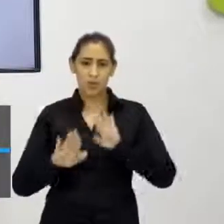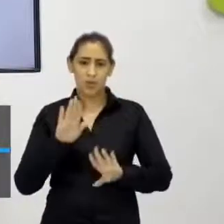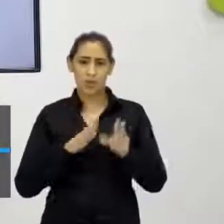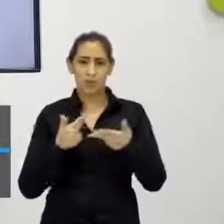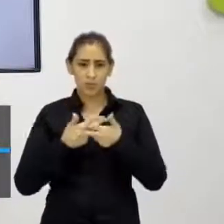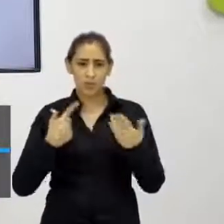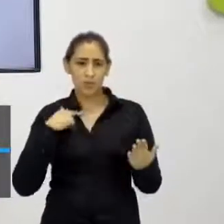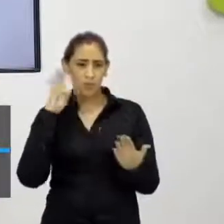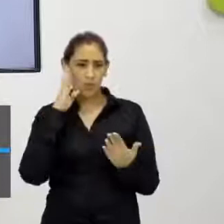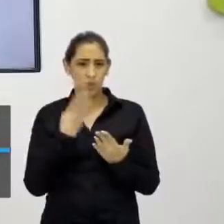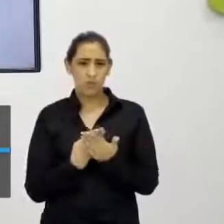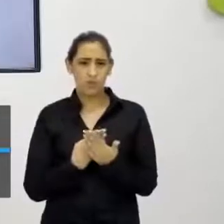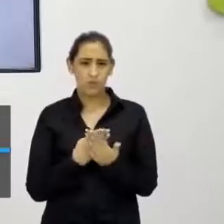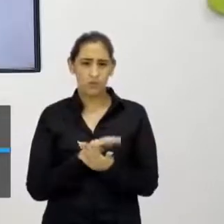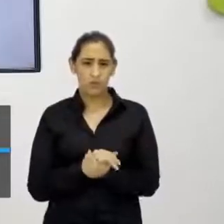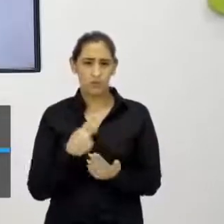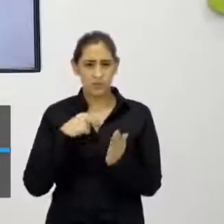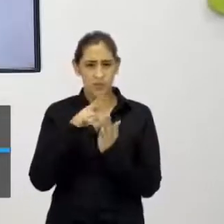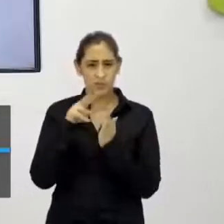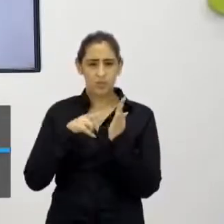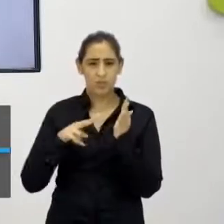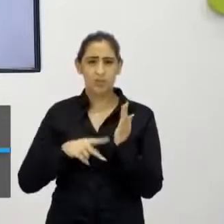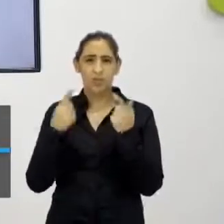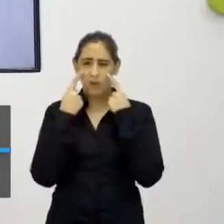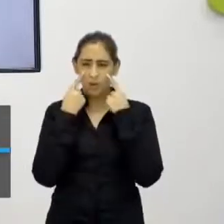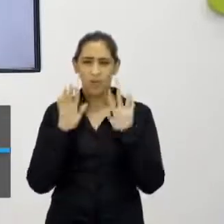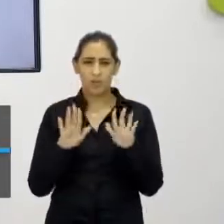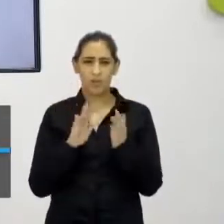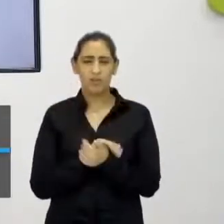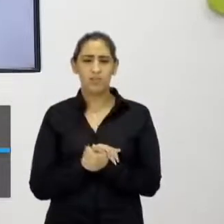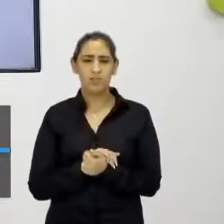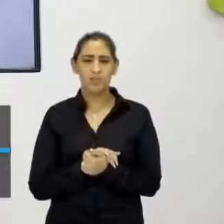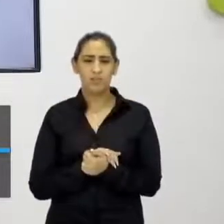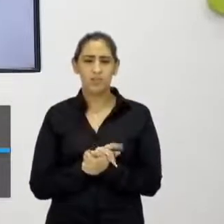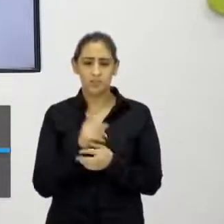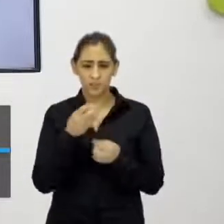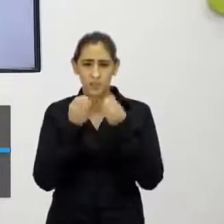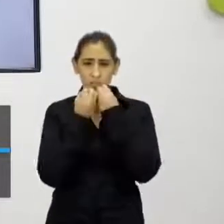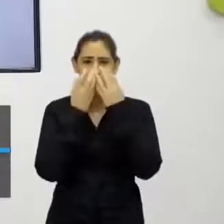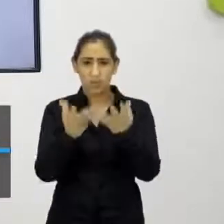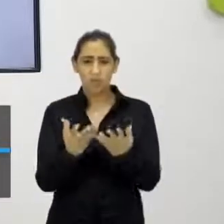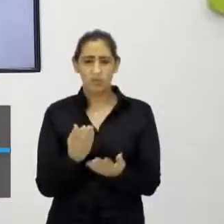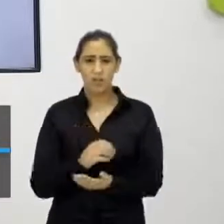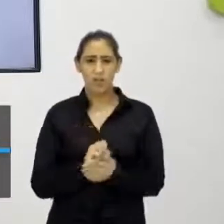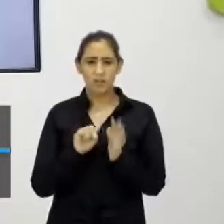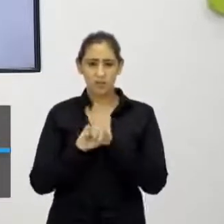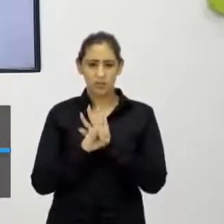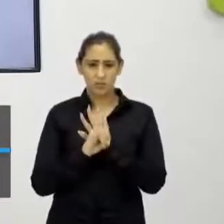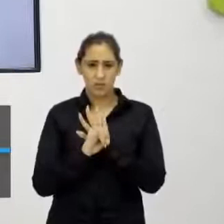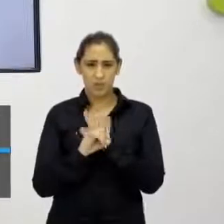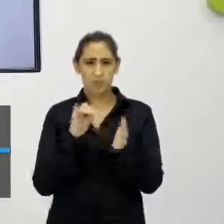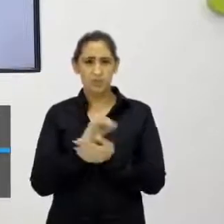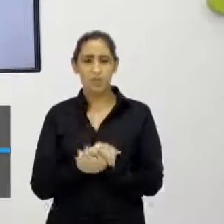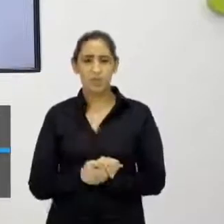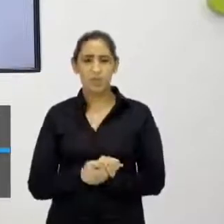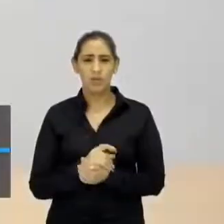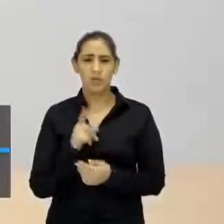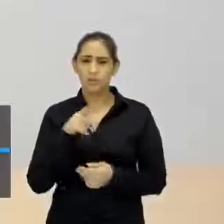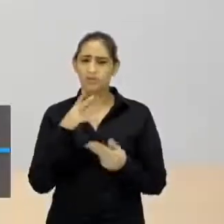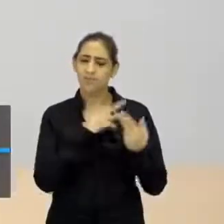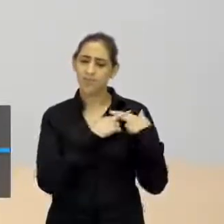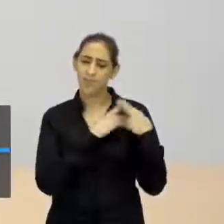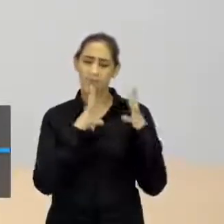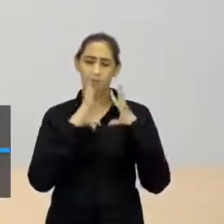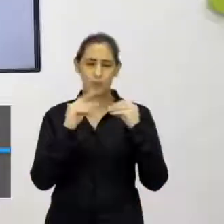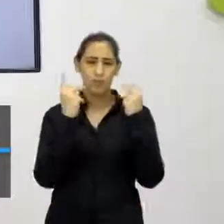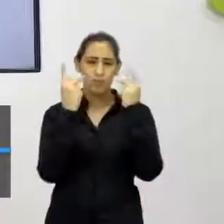coisas que eu confio, com as minhas leituras. Mas olha, gente, quando você solta a informação, a responsabilidade é toda sua. Exatamente. É